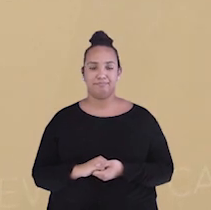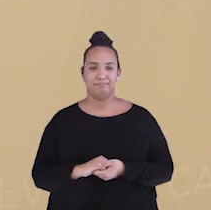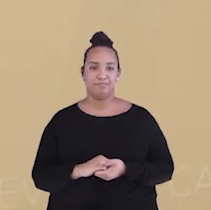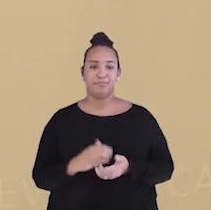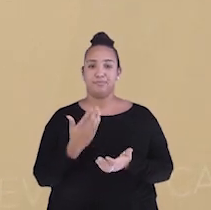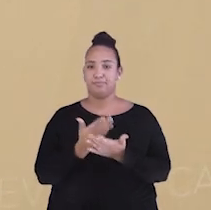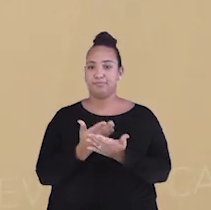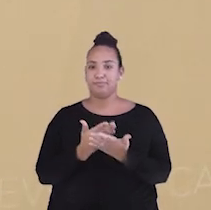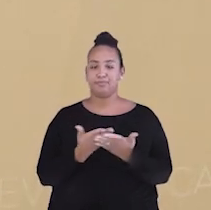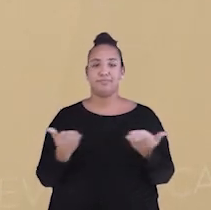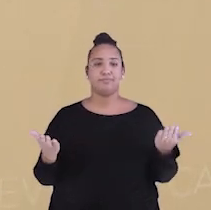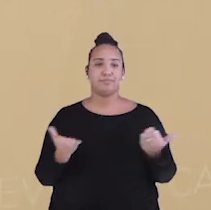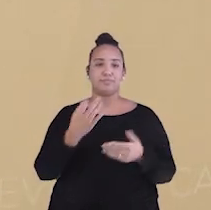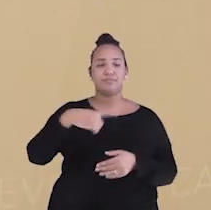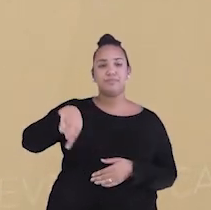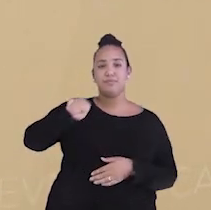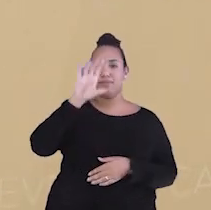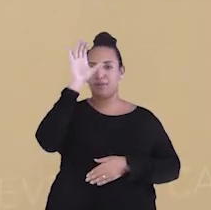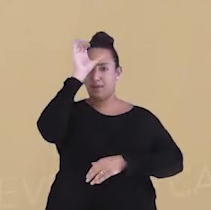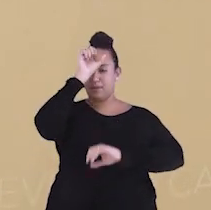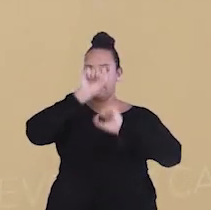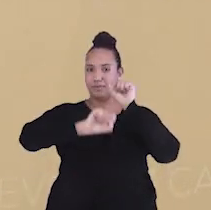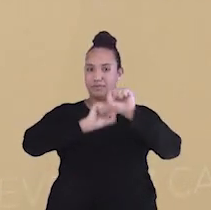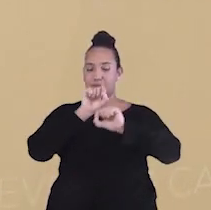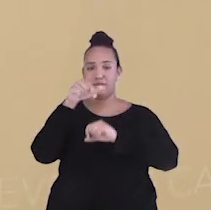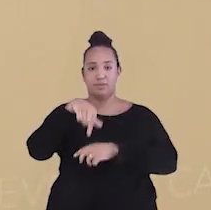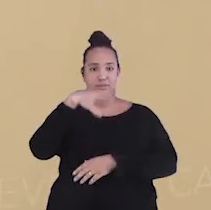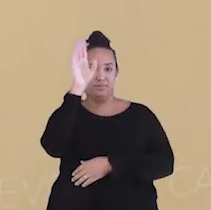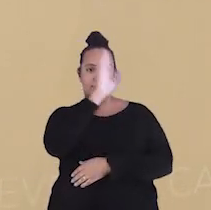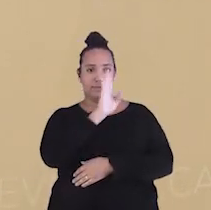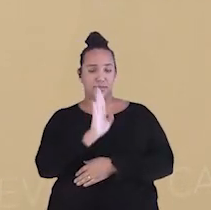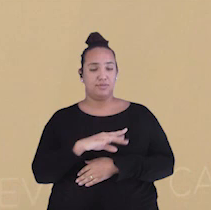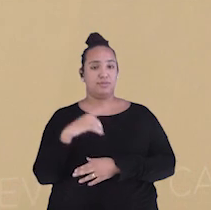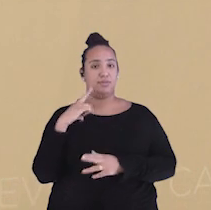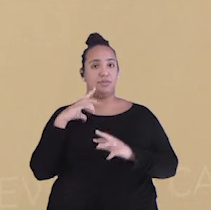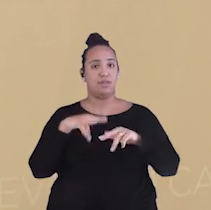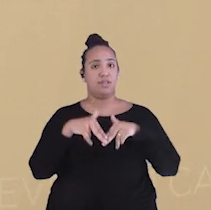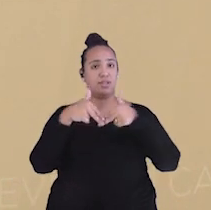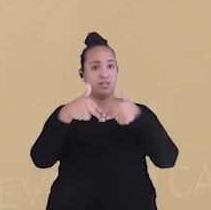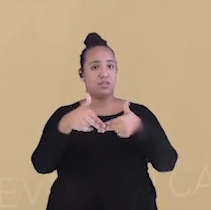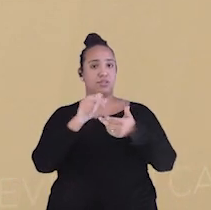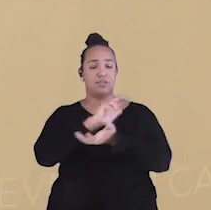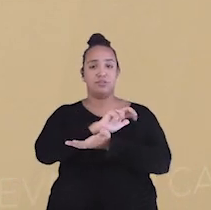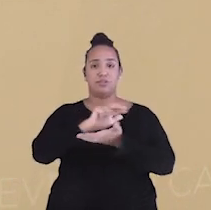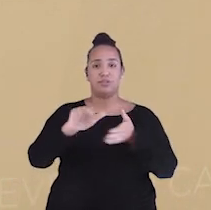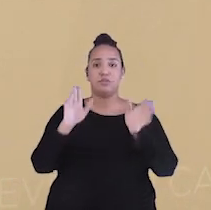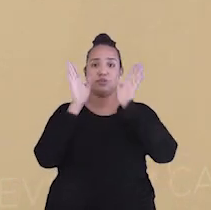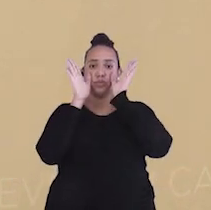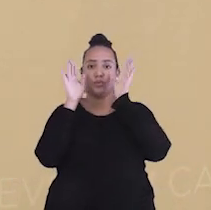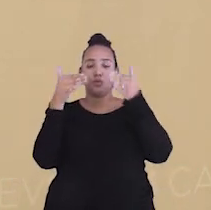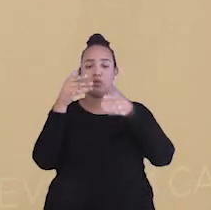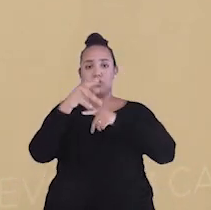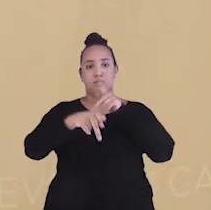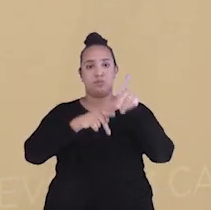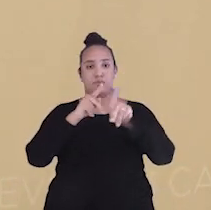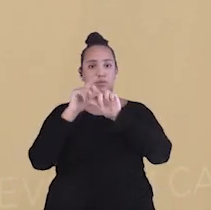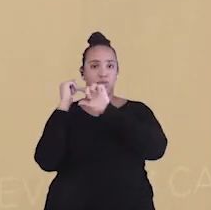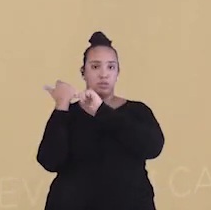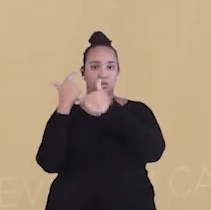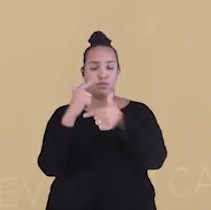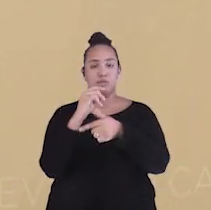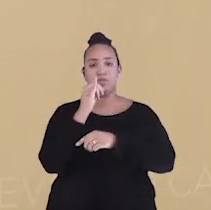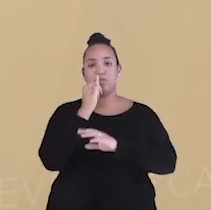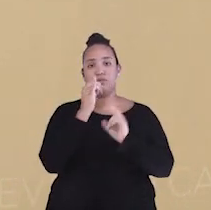de hoje, nós vimos sobre as diferenças étnicas no Brasil, principalmente com foco às populações